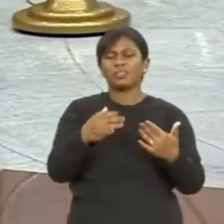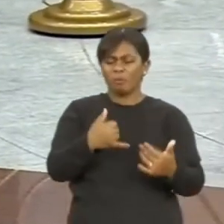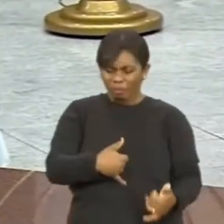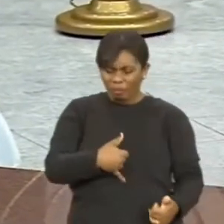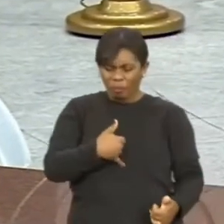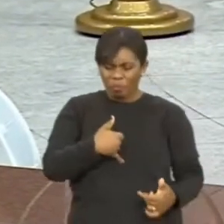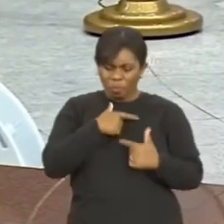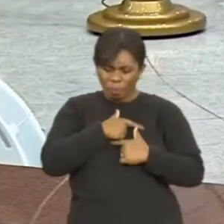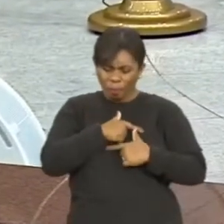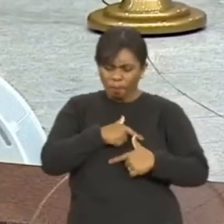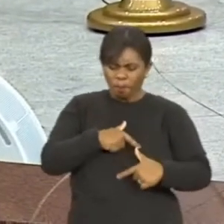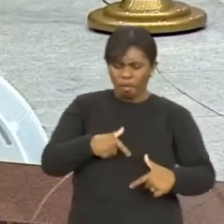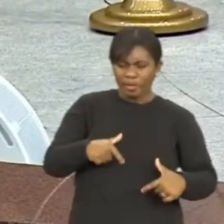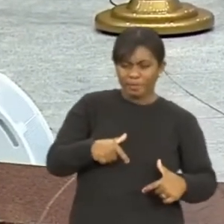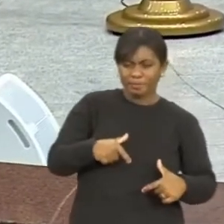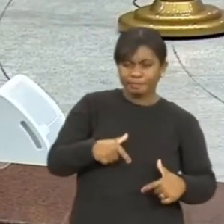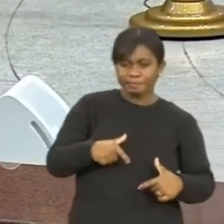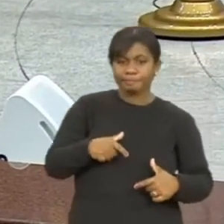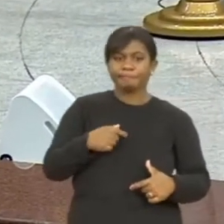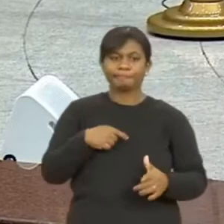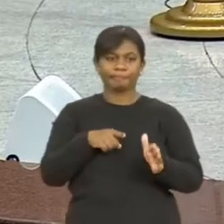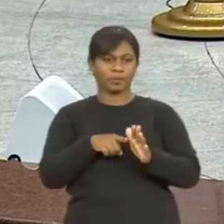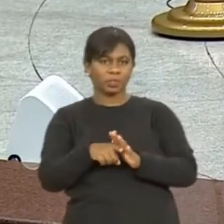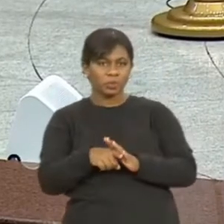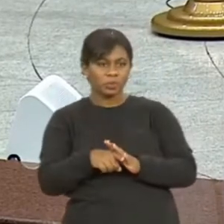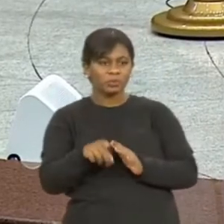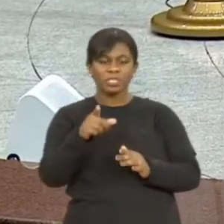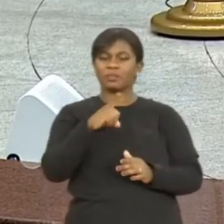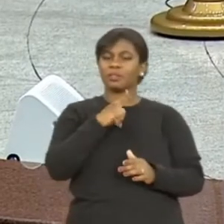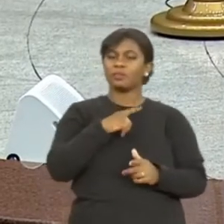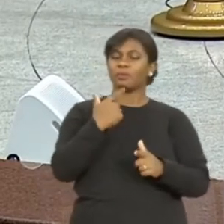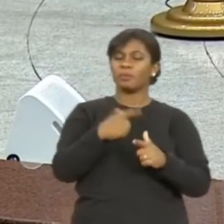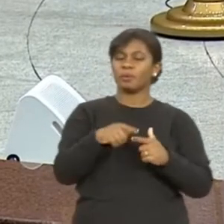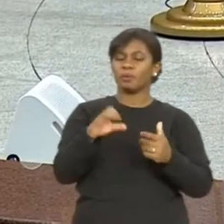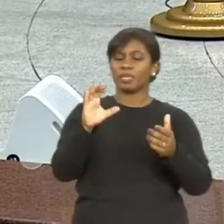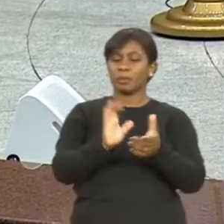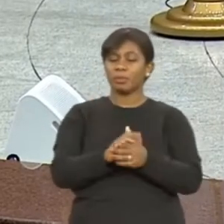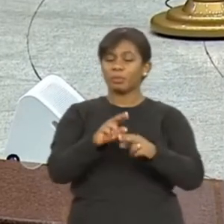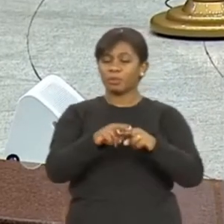Será que você não está arrumando problemas no seu casamento por causa do seu orgulho?